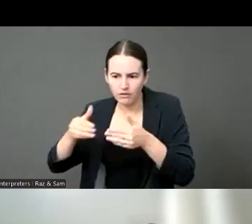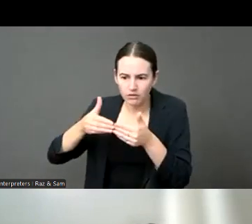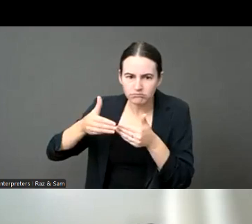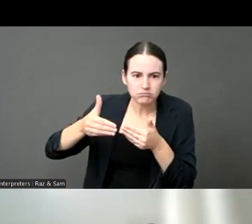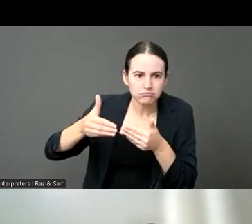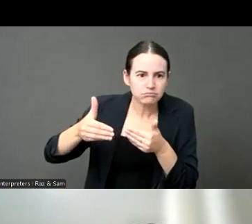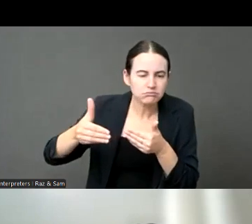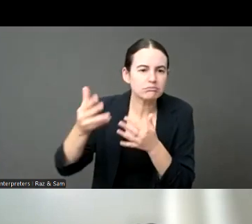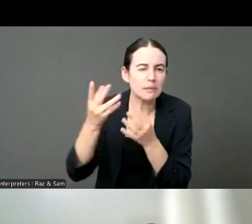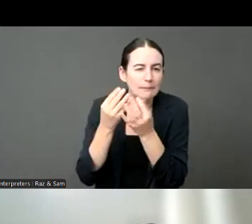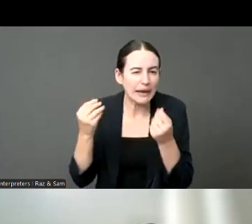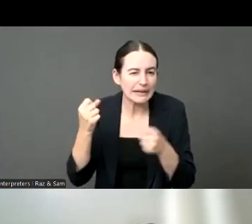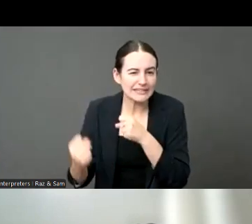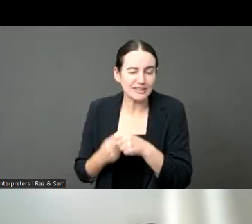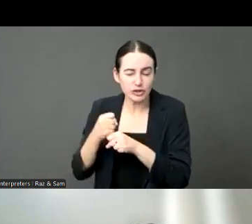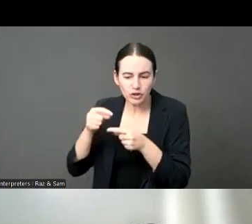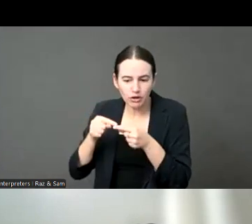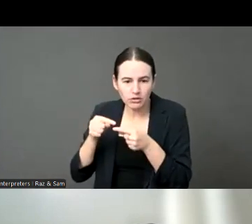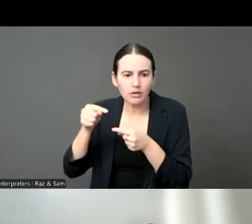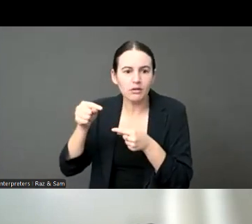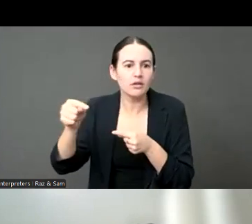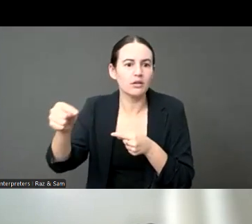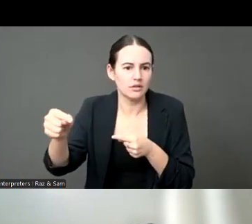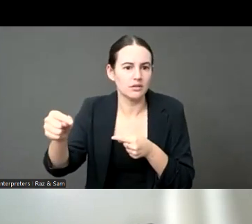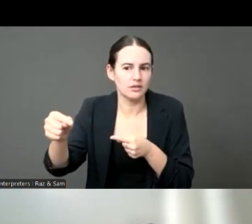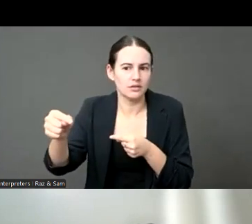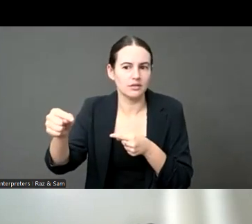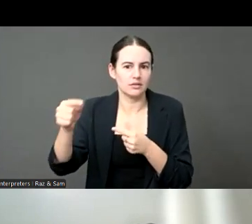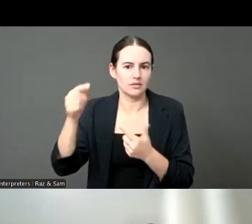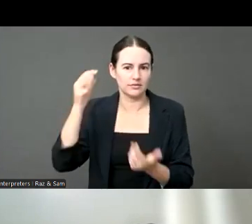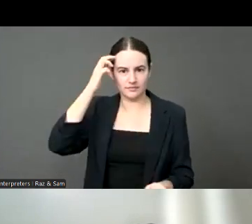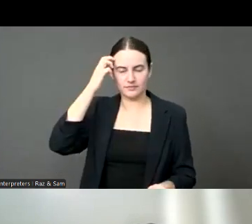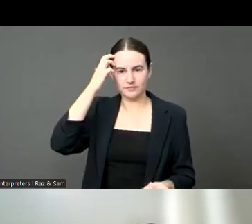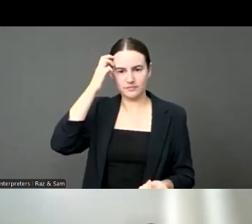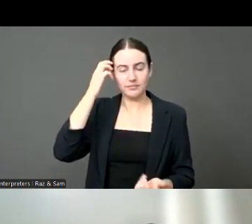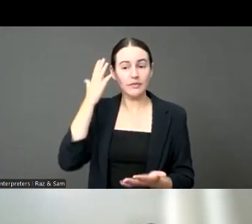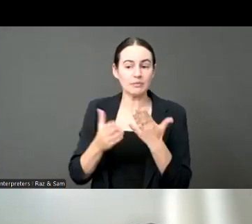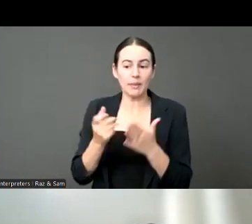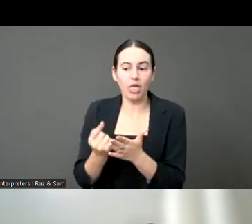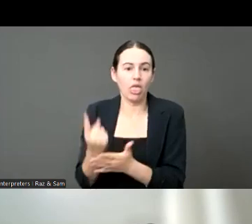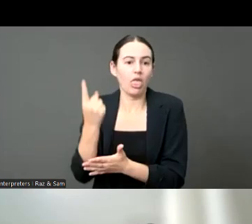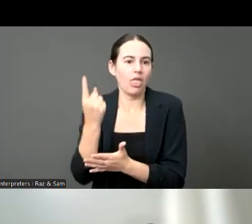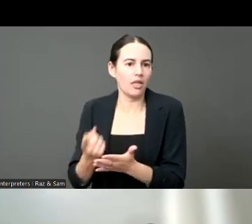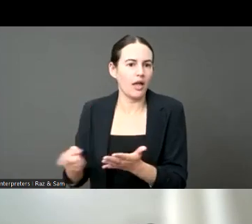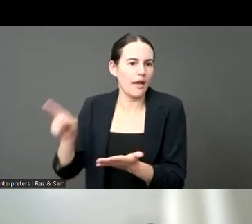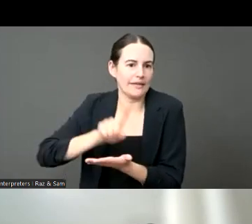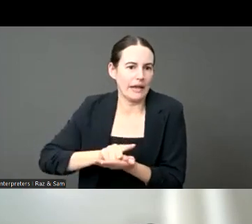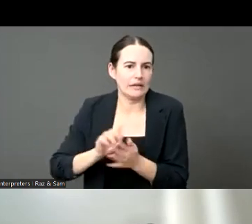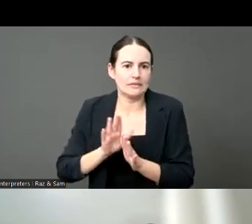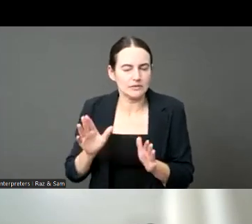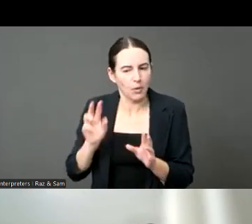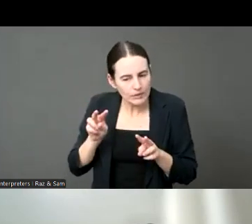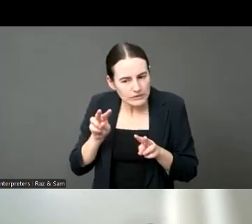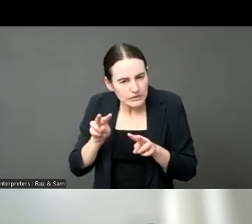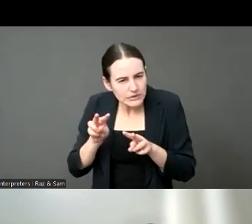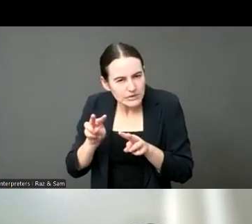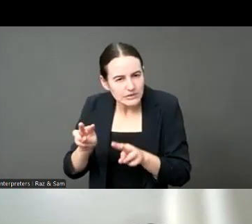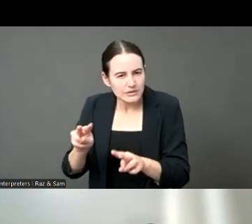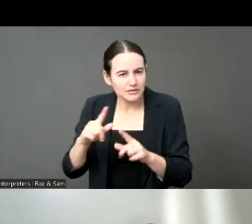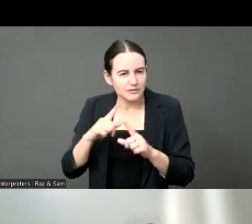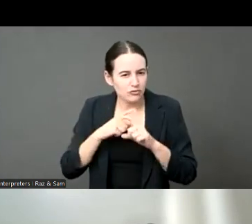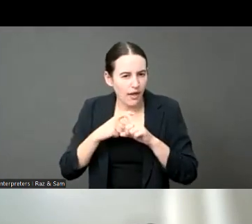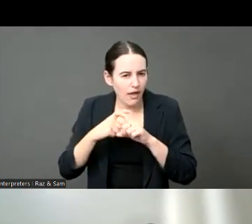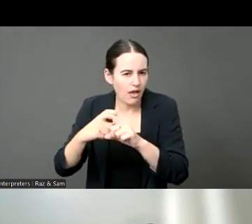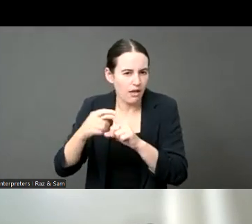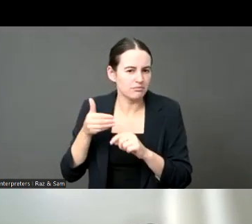se você ignorar as necessidades e ou não tiver vigilância nesses países durante anos, até